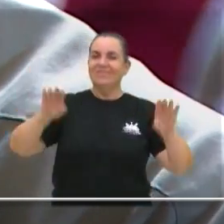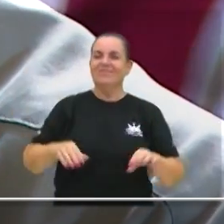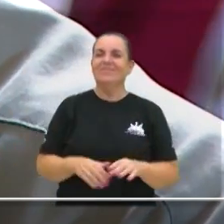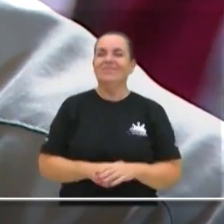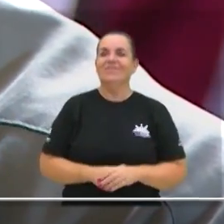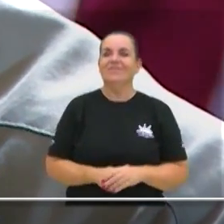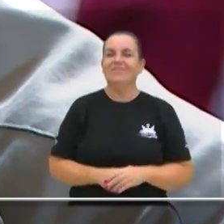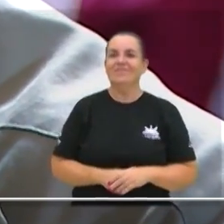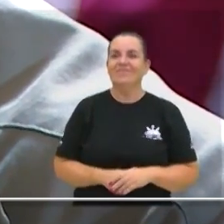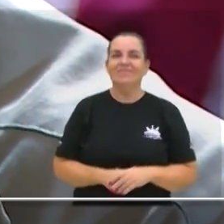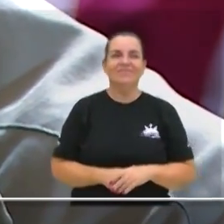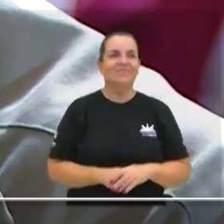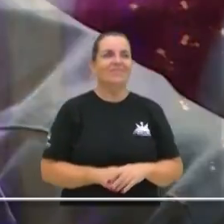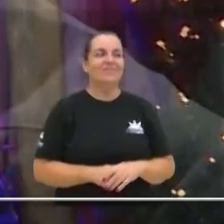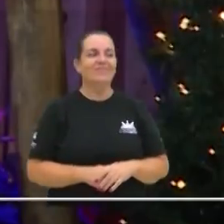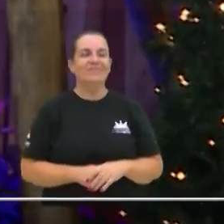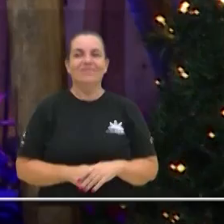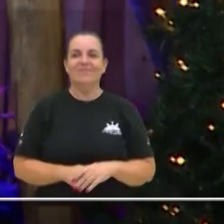no